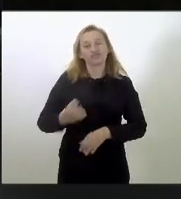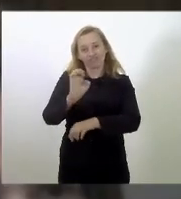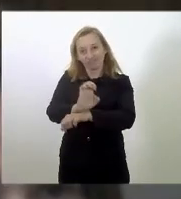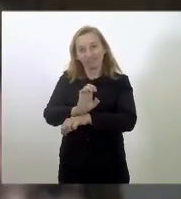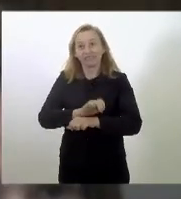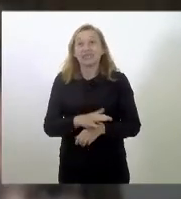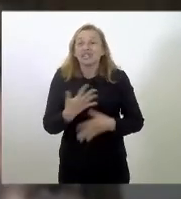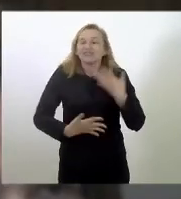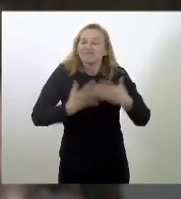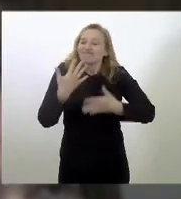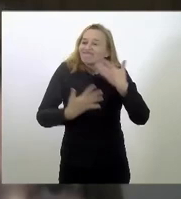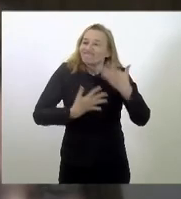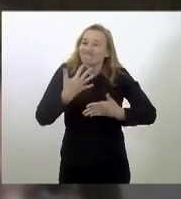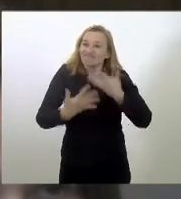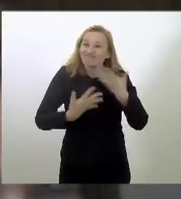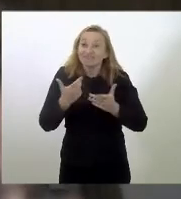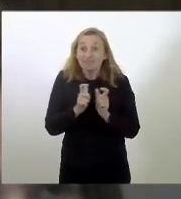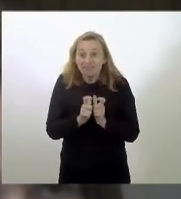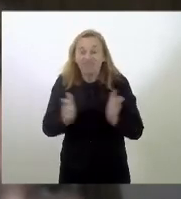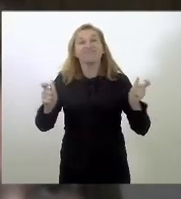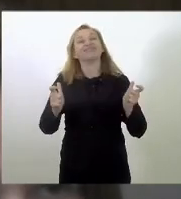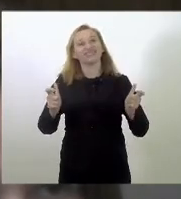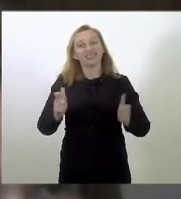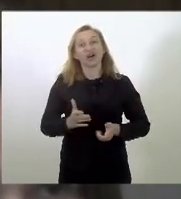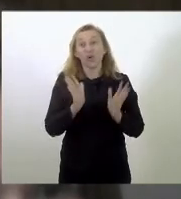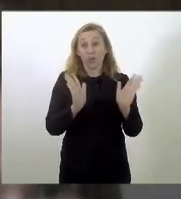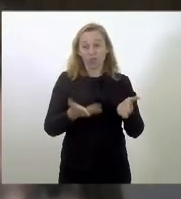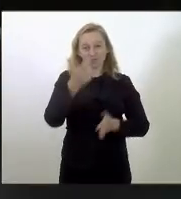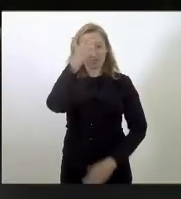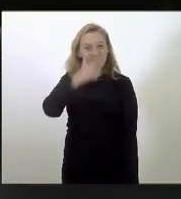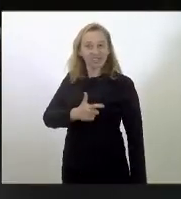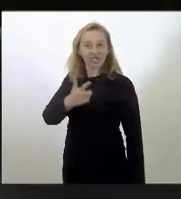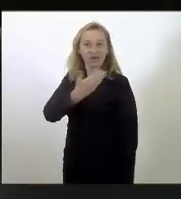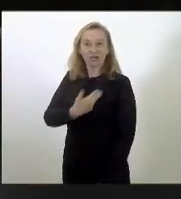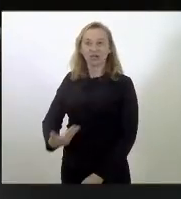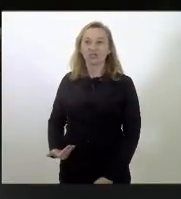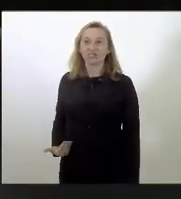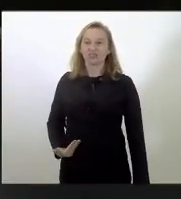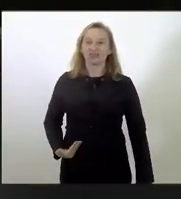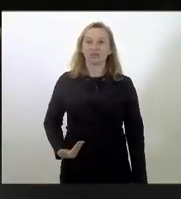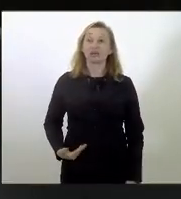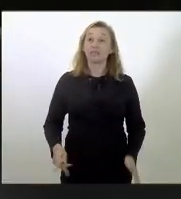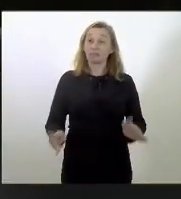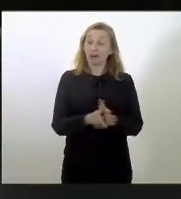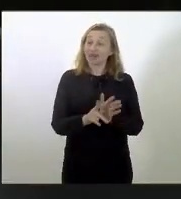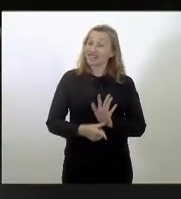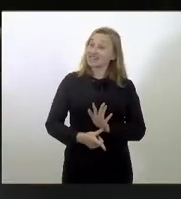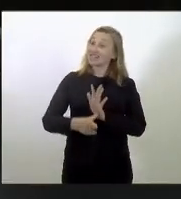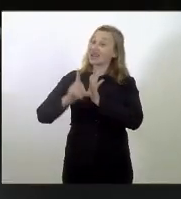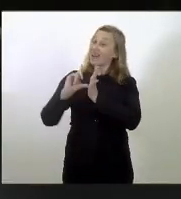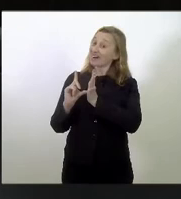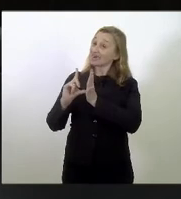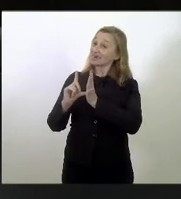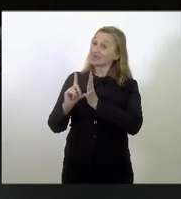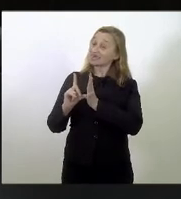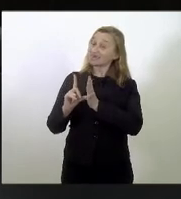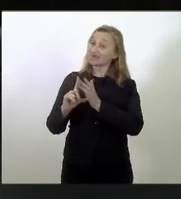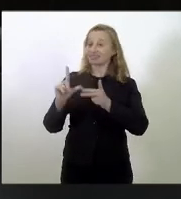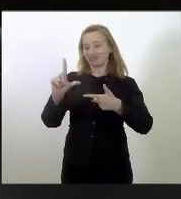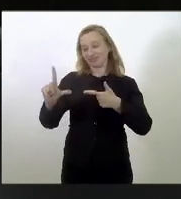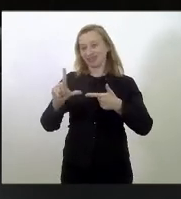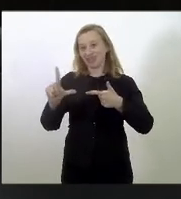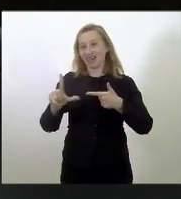E é uma alegria muito, muito grande ser hoje um governador que vem do Legislativo, que vem de entender